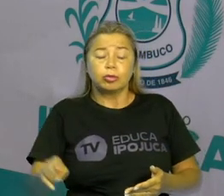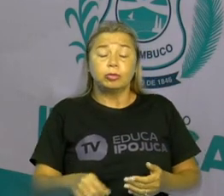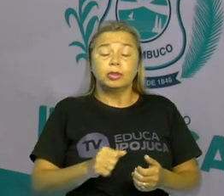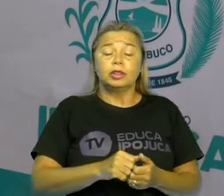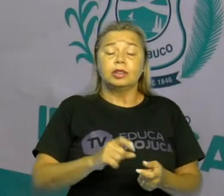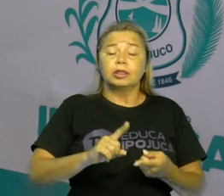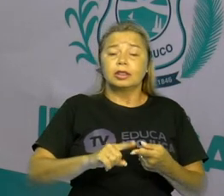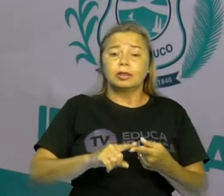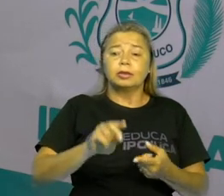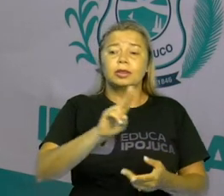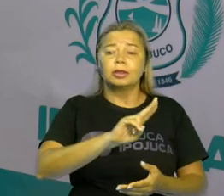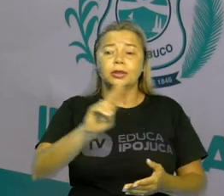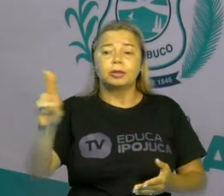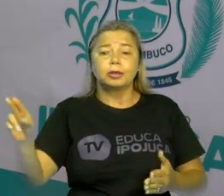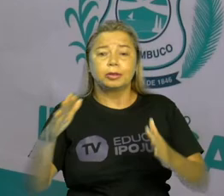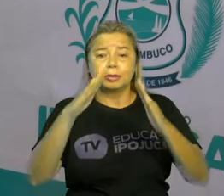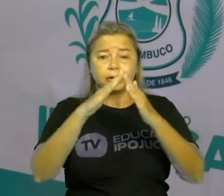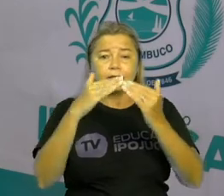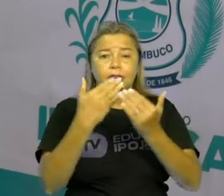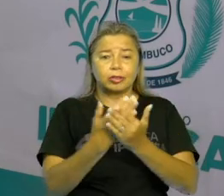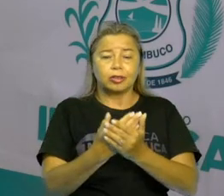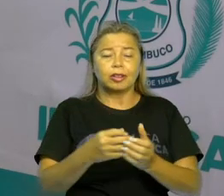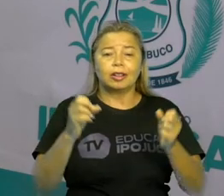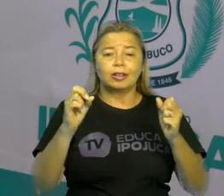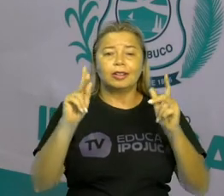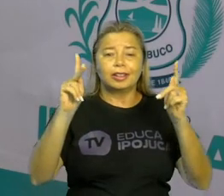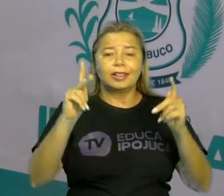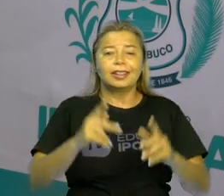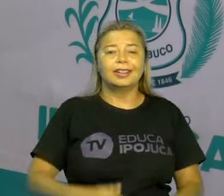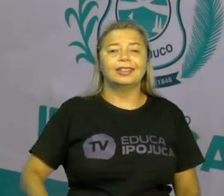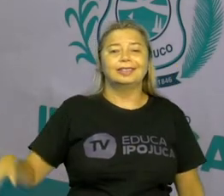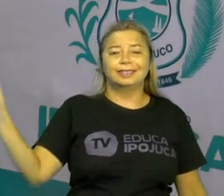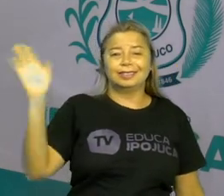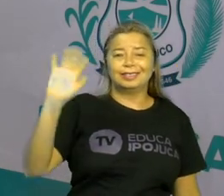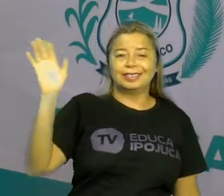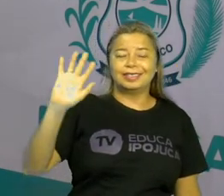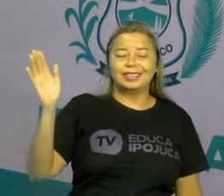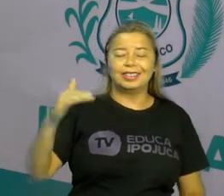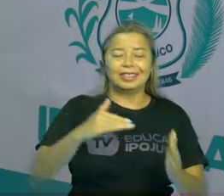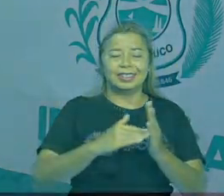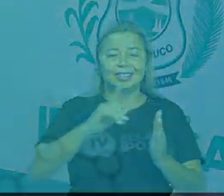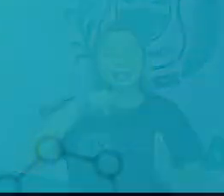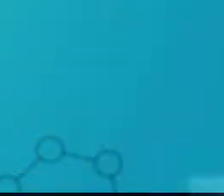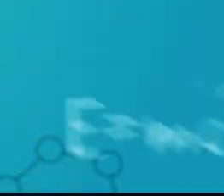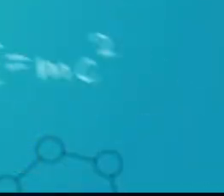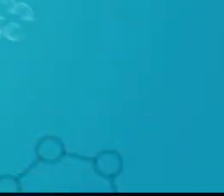porque nós queremos saber de onde você é. Bye bye, students! Até a próxima!